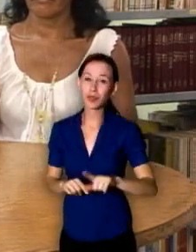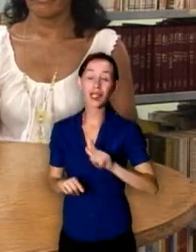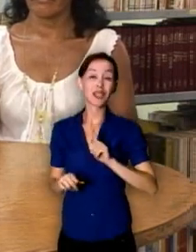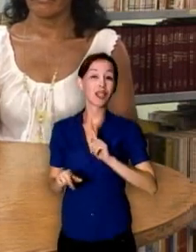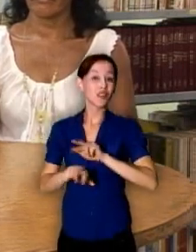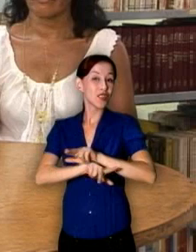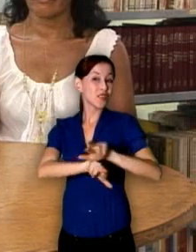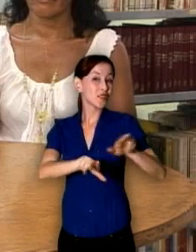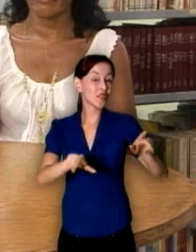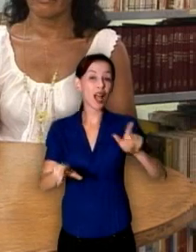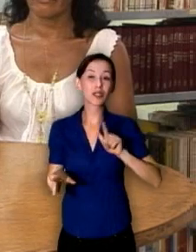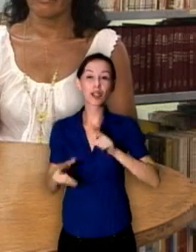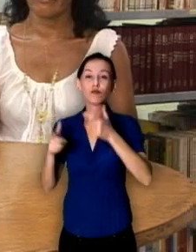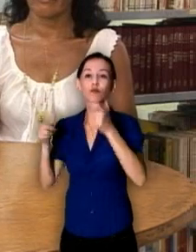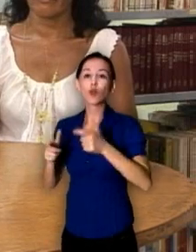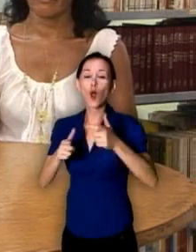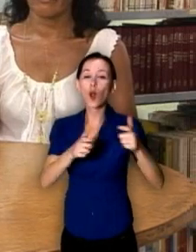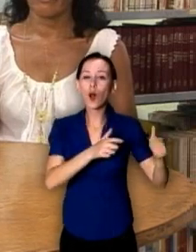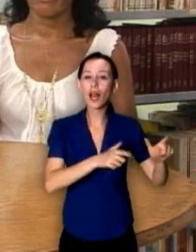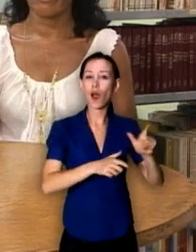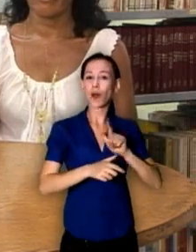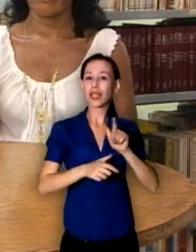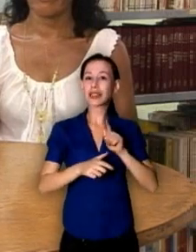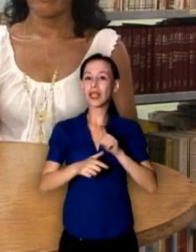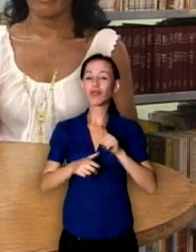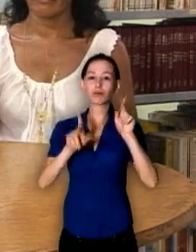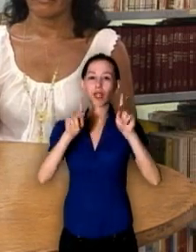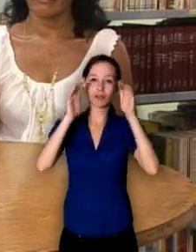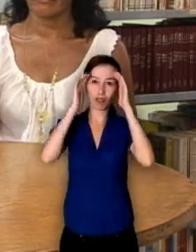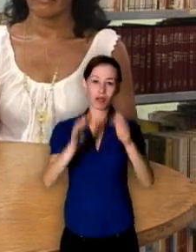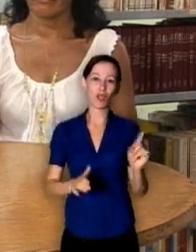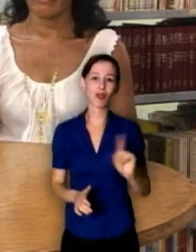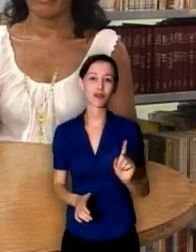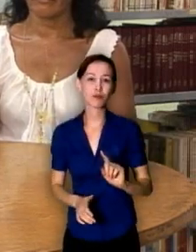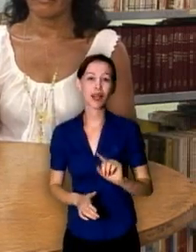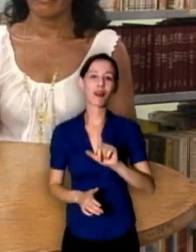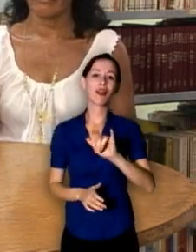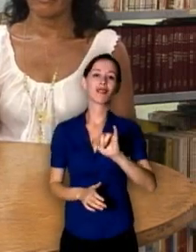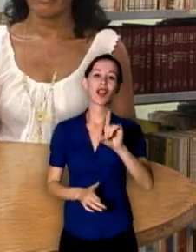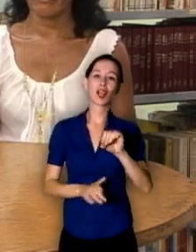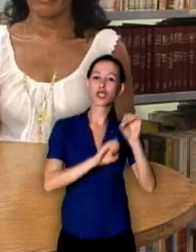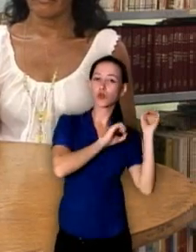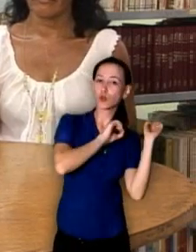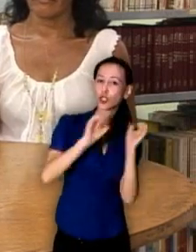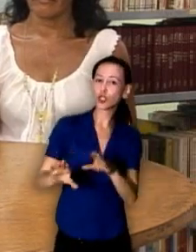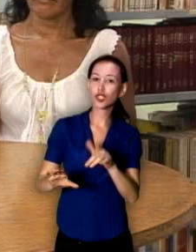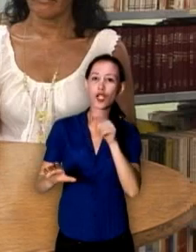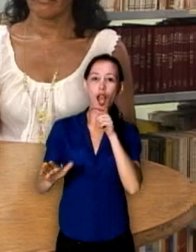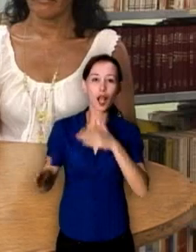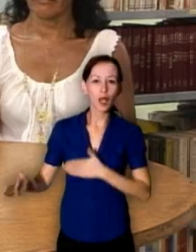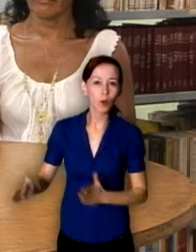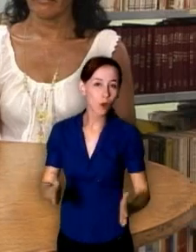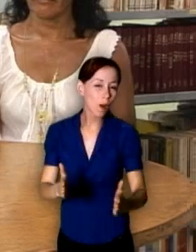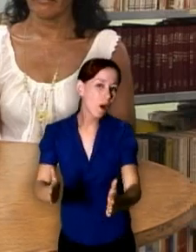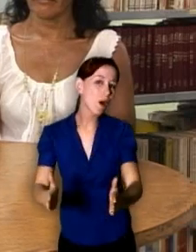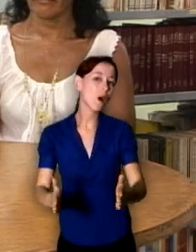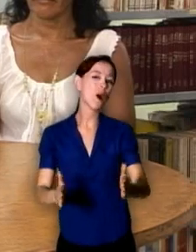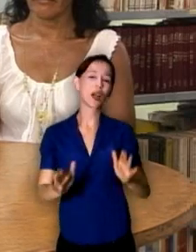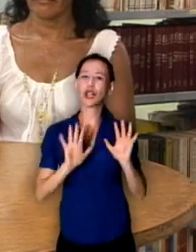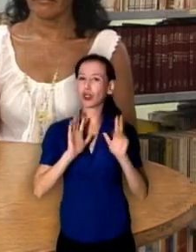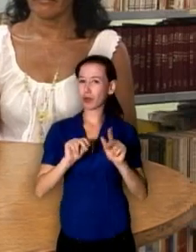assim vários momentos de total desrespeito, jogar lixo, entulho no córrego,